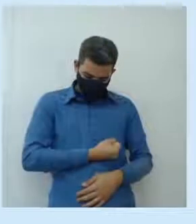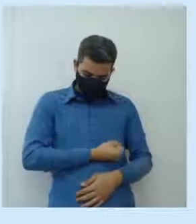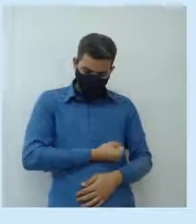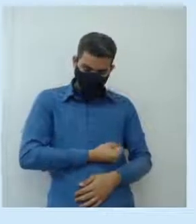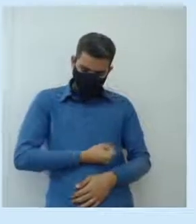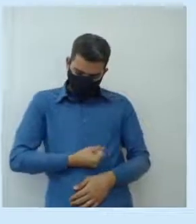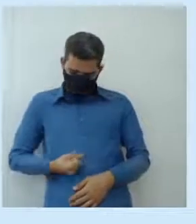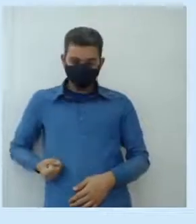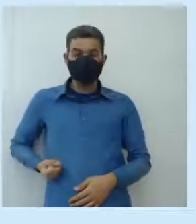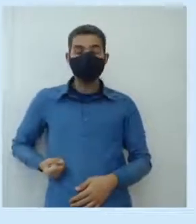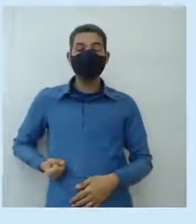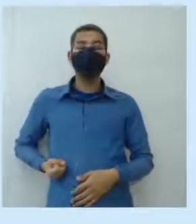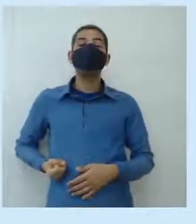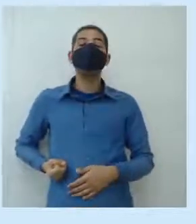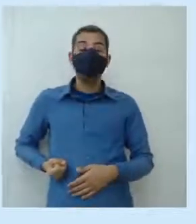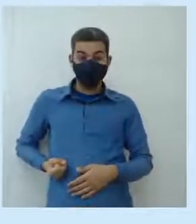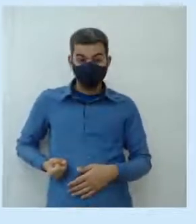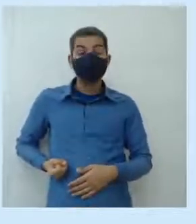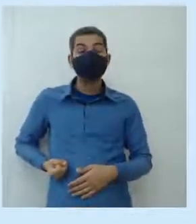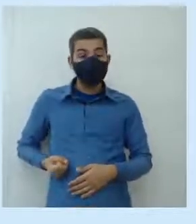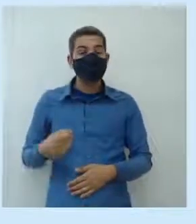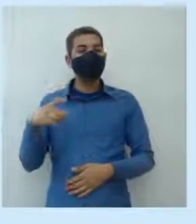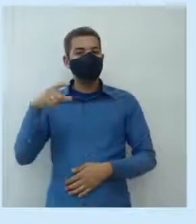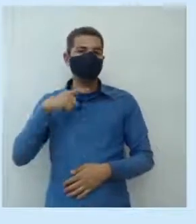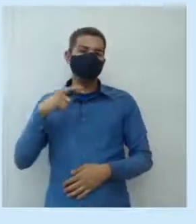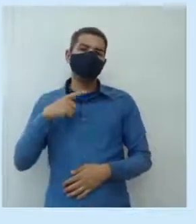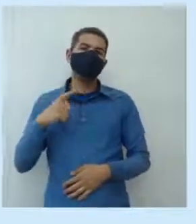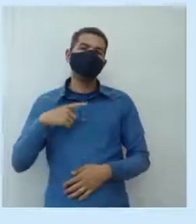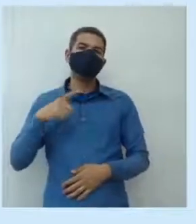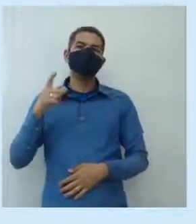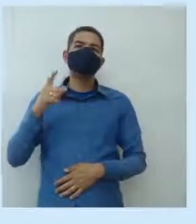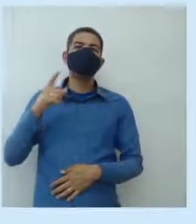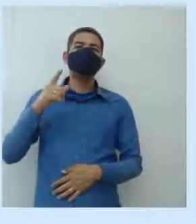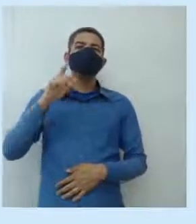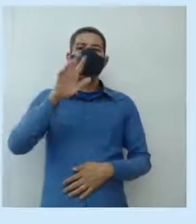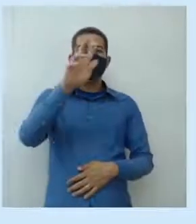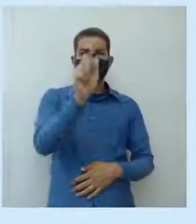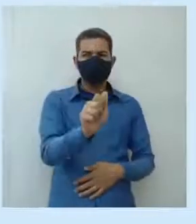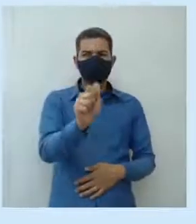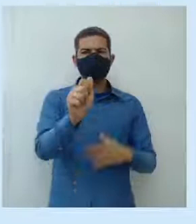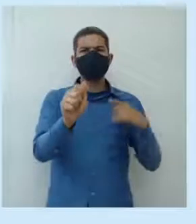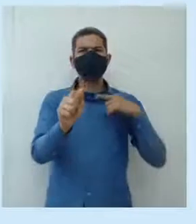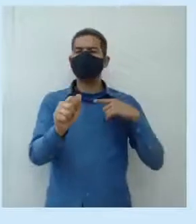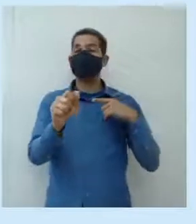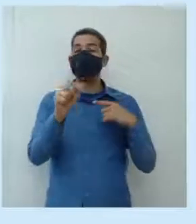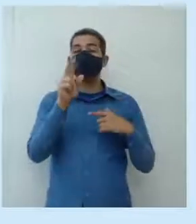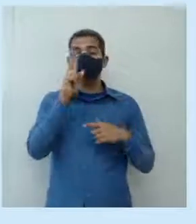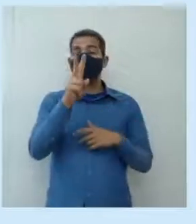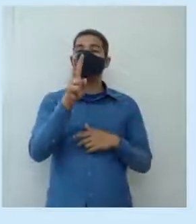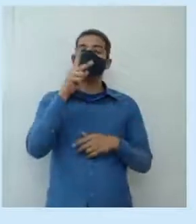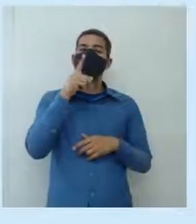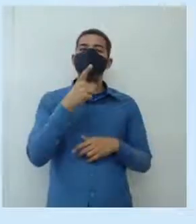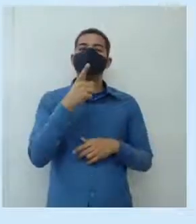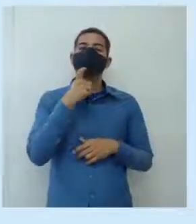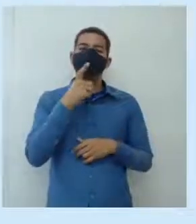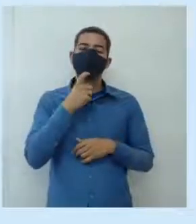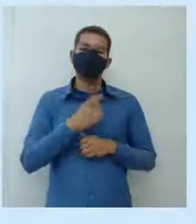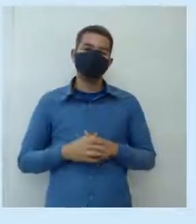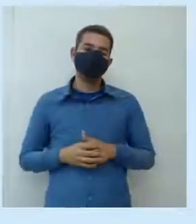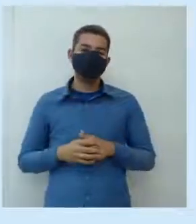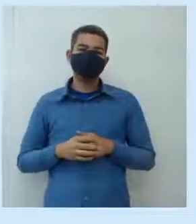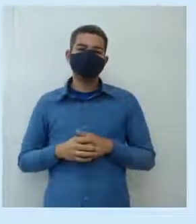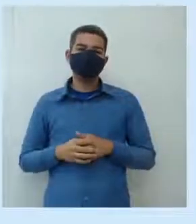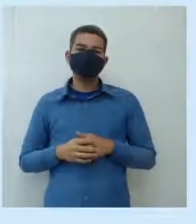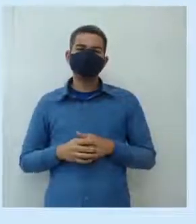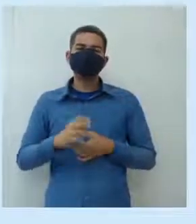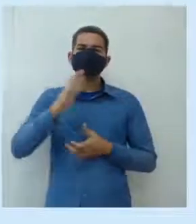é o único que traz com maior expressão essa parte alarmante. E daí a gente vai perceber que mesmo